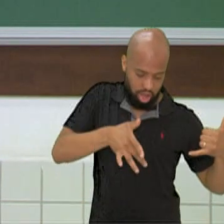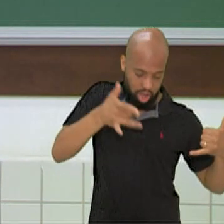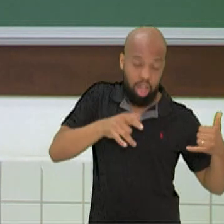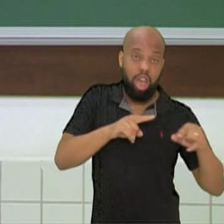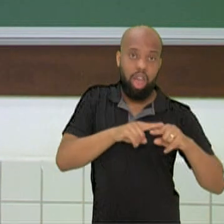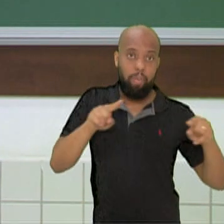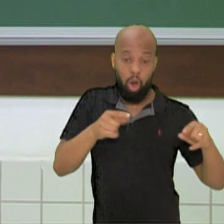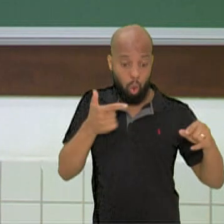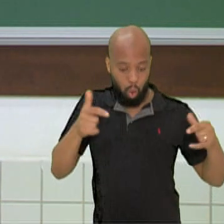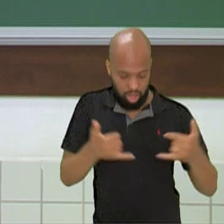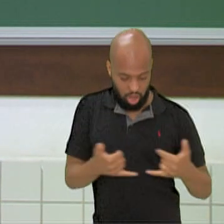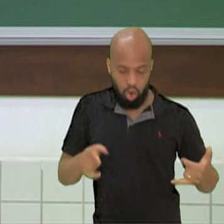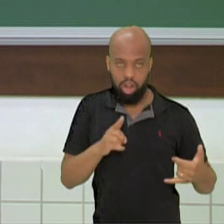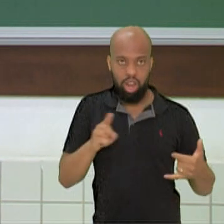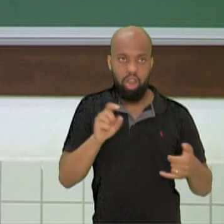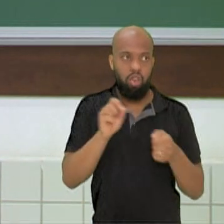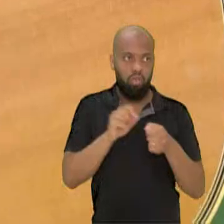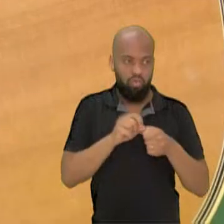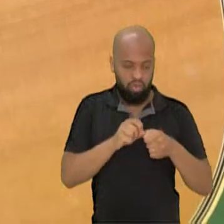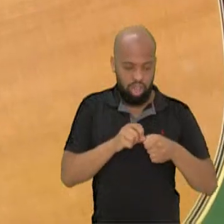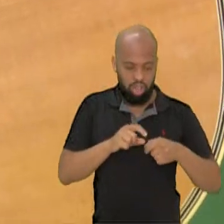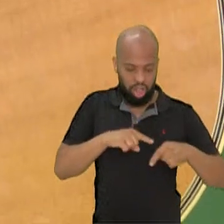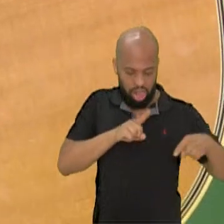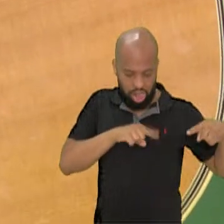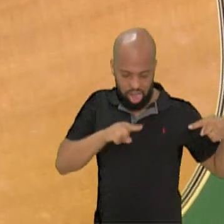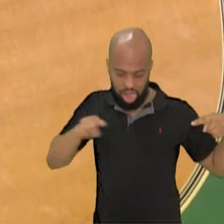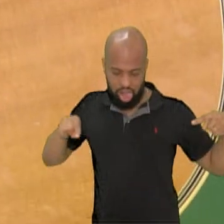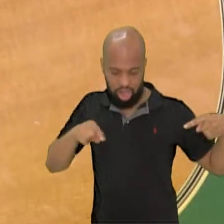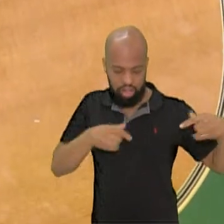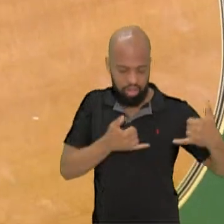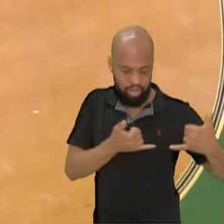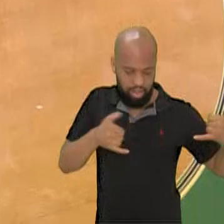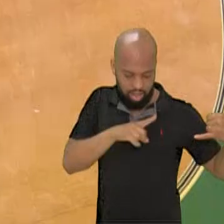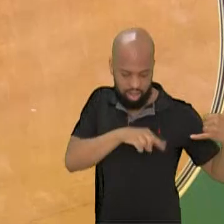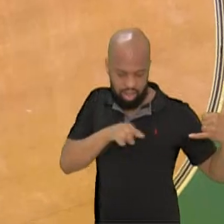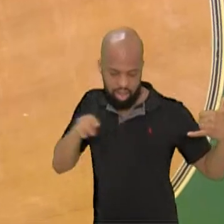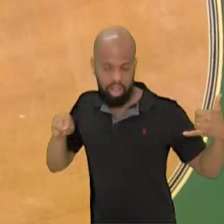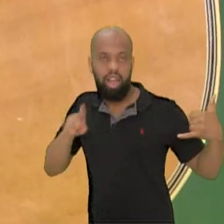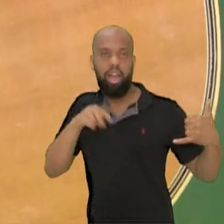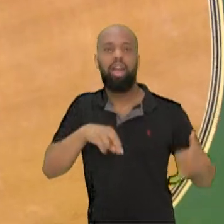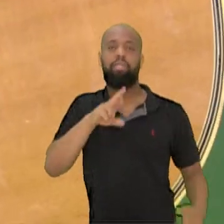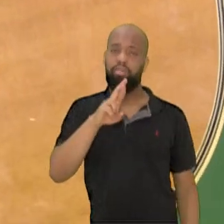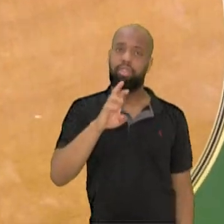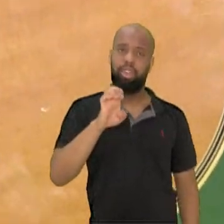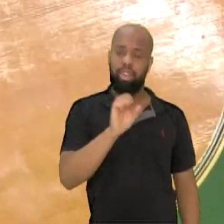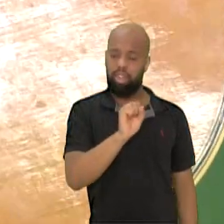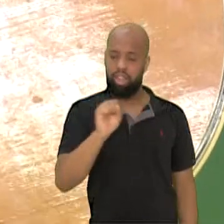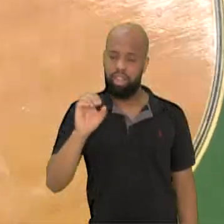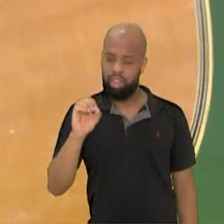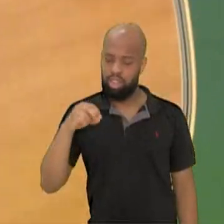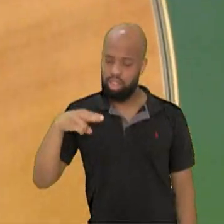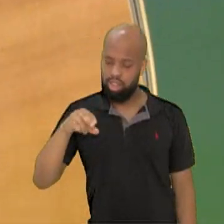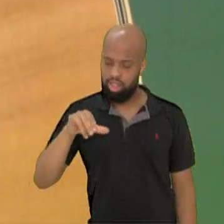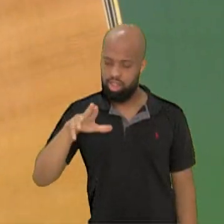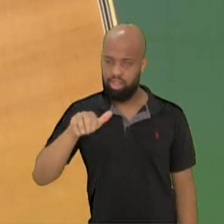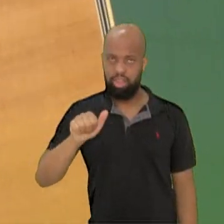na outra, ela acaba se movimentando. É o que a gente vai ter com uma ideia de ressonância. Então, quando você faz esse